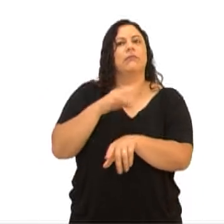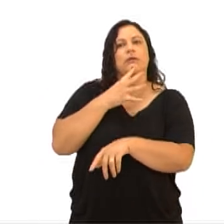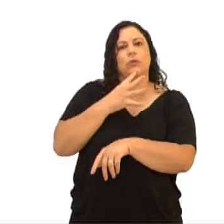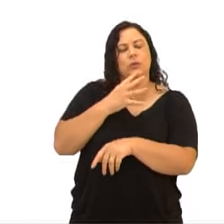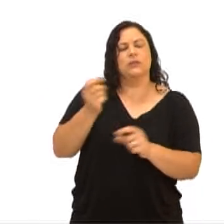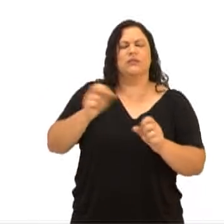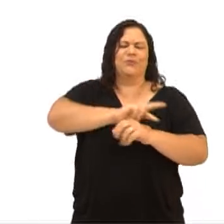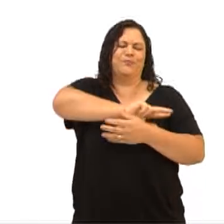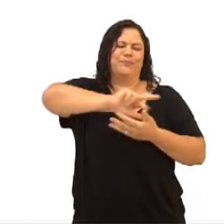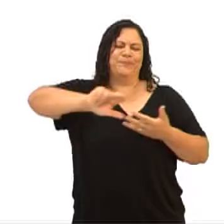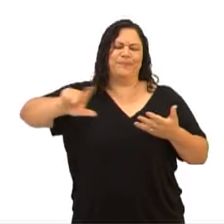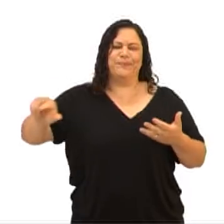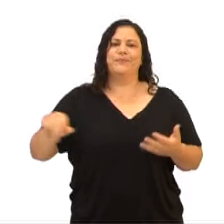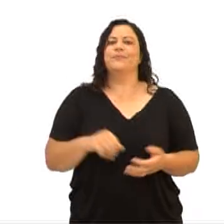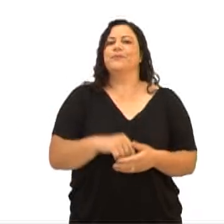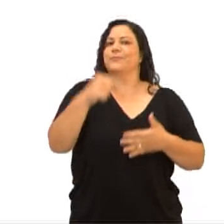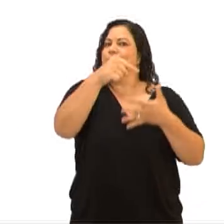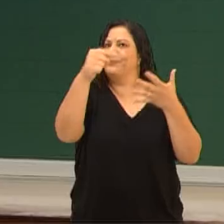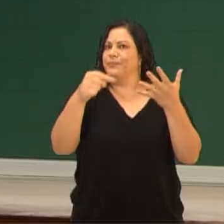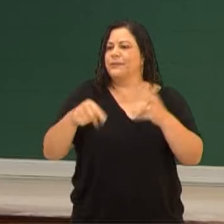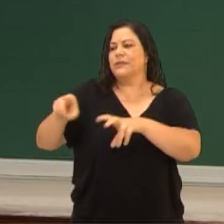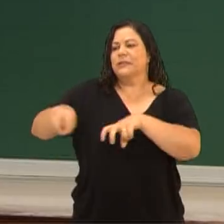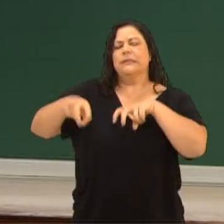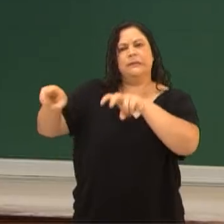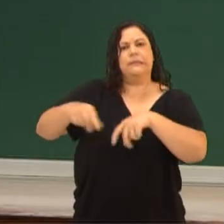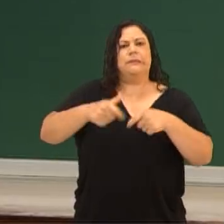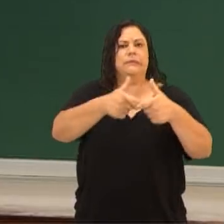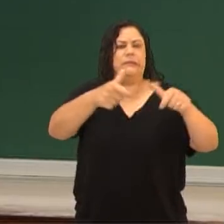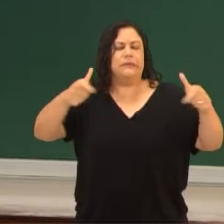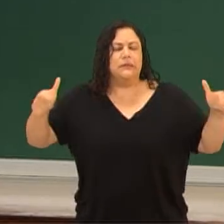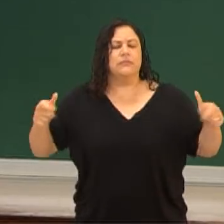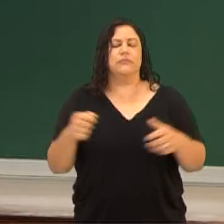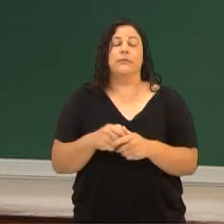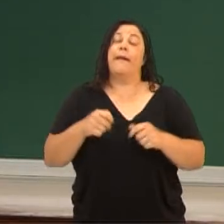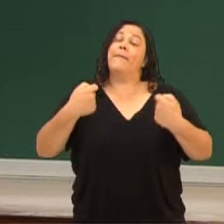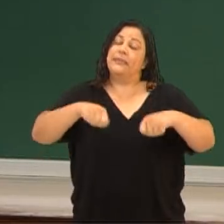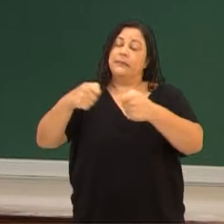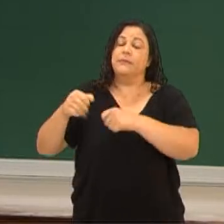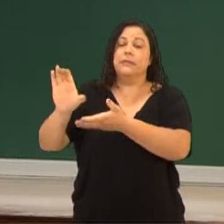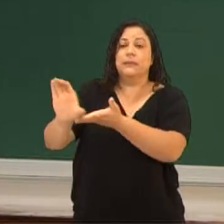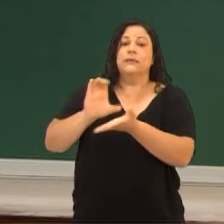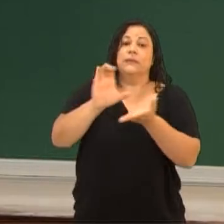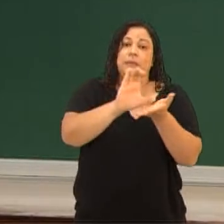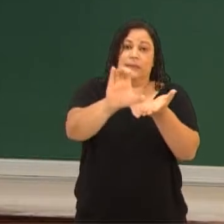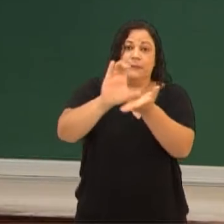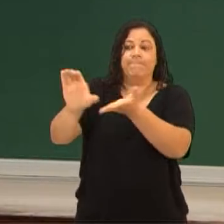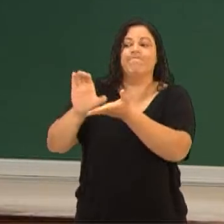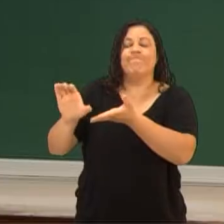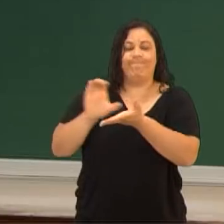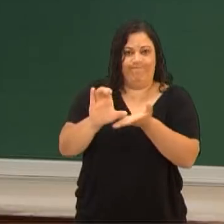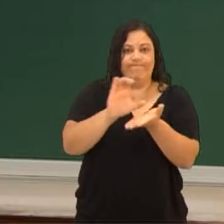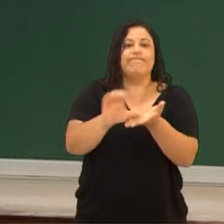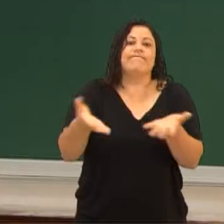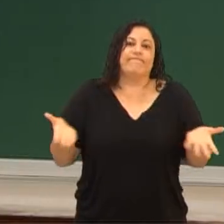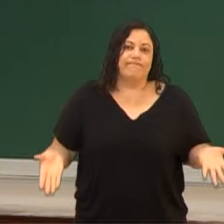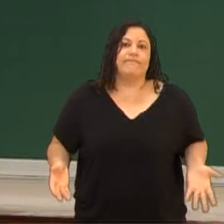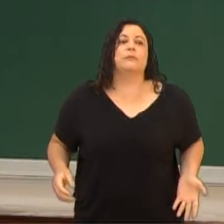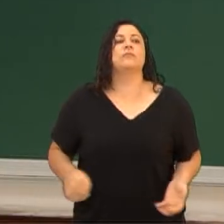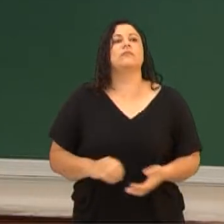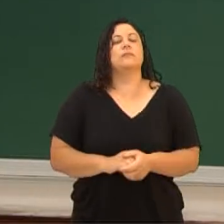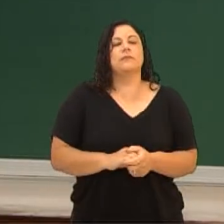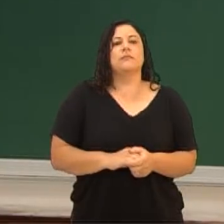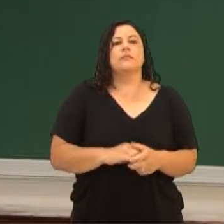uma diversidade grande, mas necessita ainda de investimentos. ela ocupa a maior